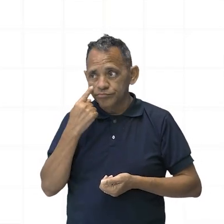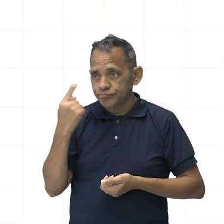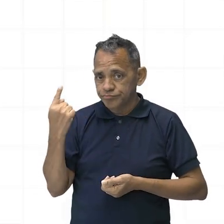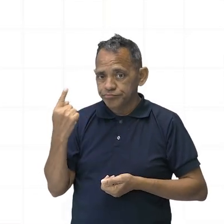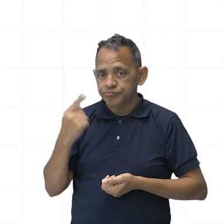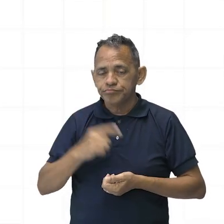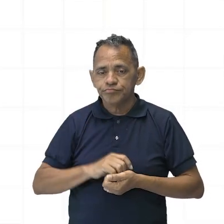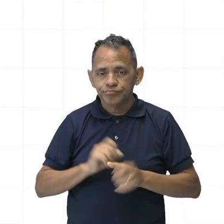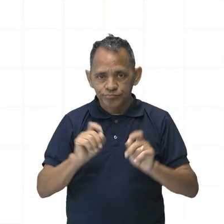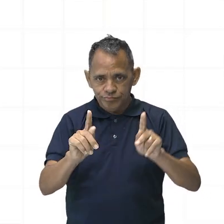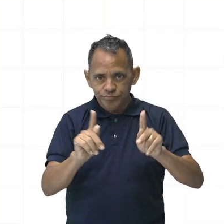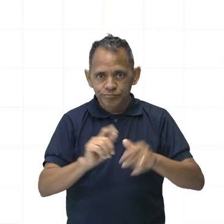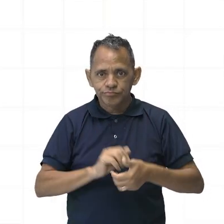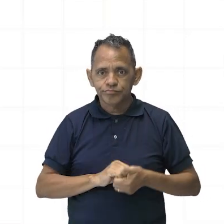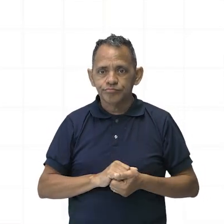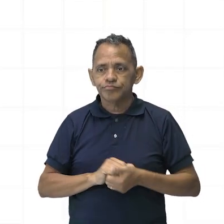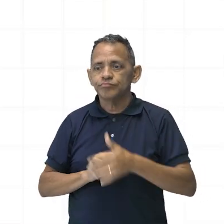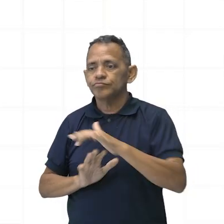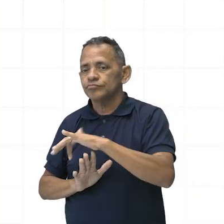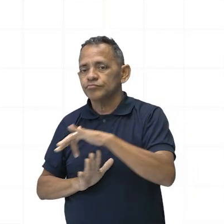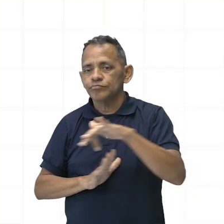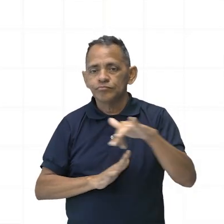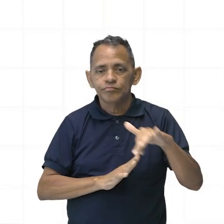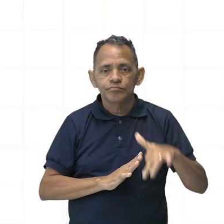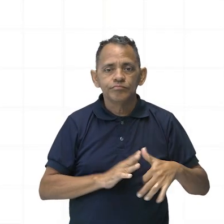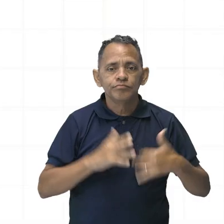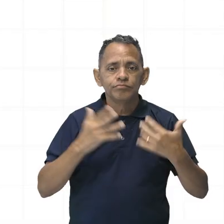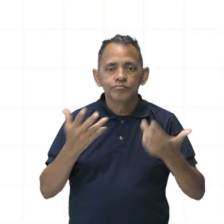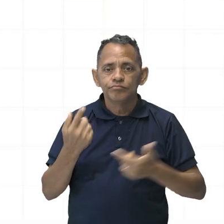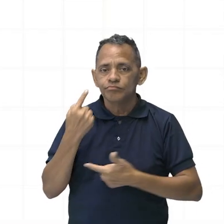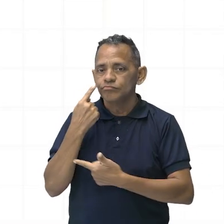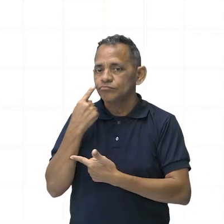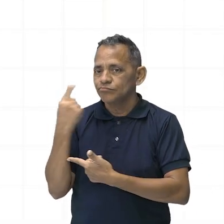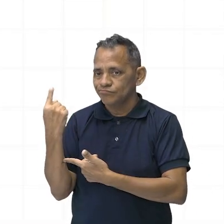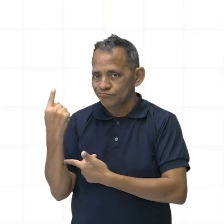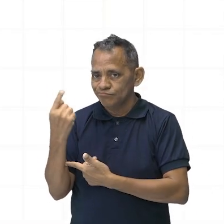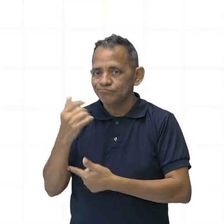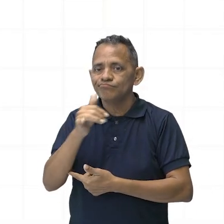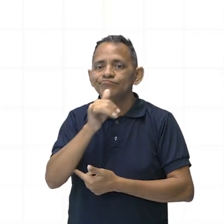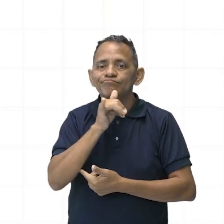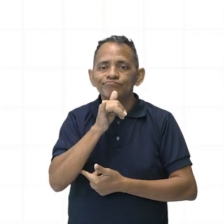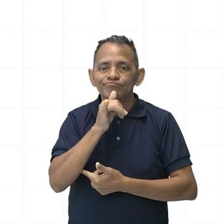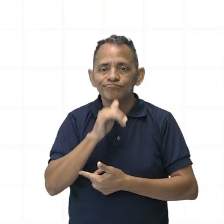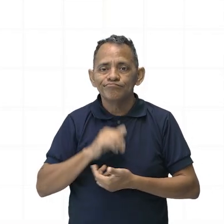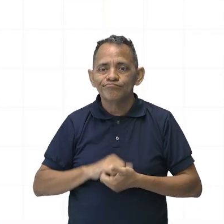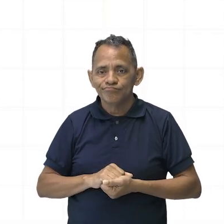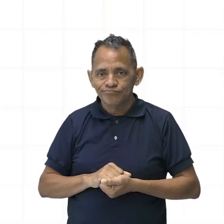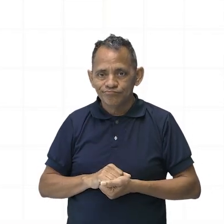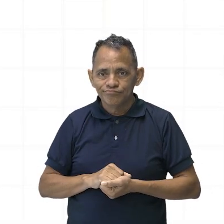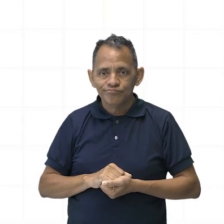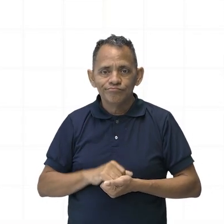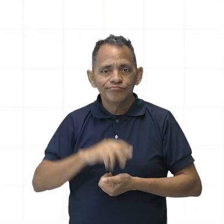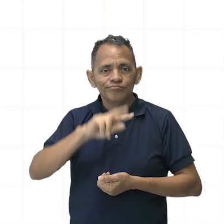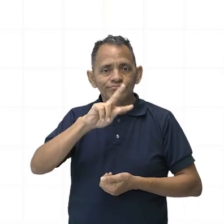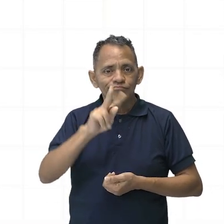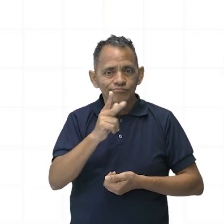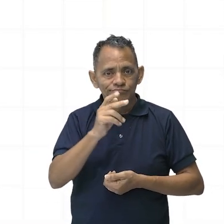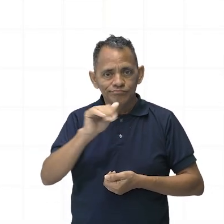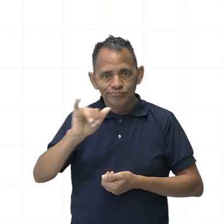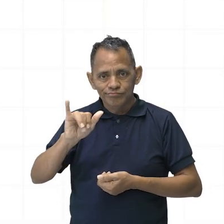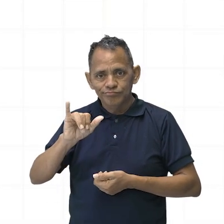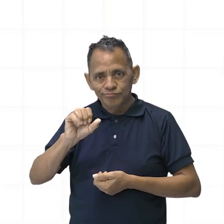Então, esse aí seria o exemplo do nosso histograma. Vamos levar agora ele bem bonitinho aqui.